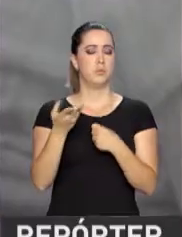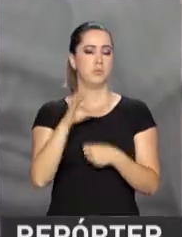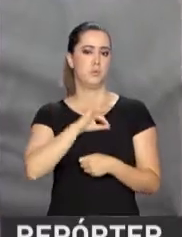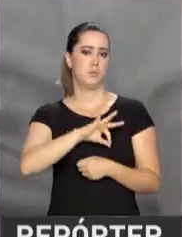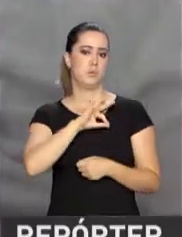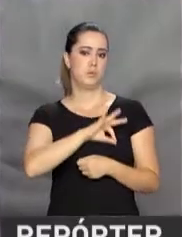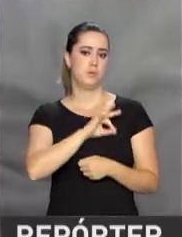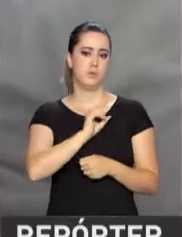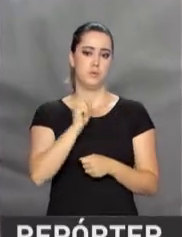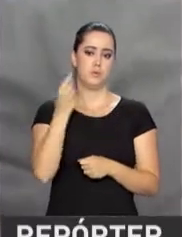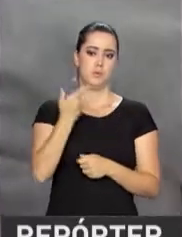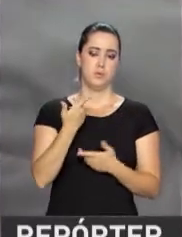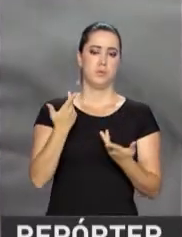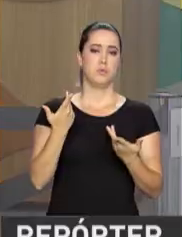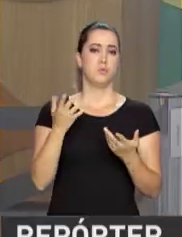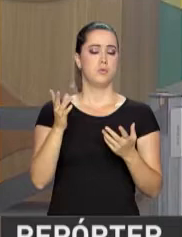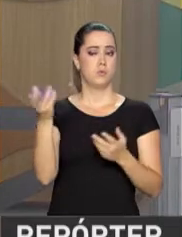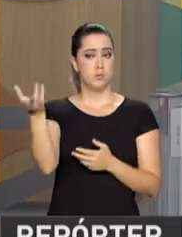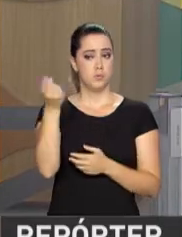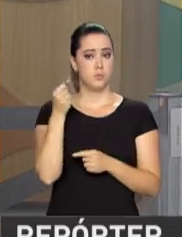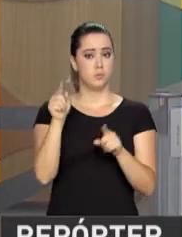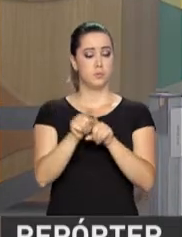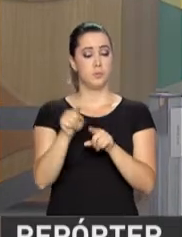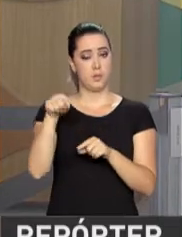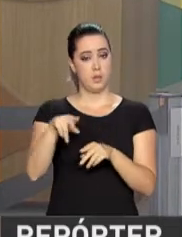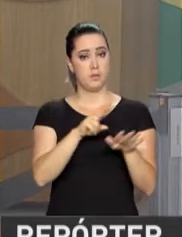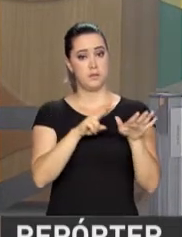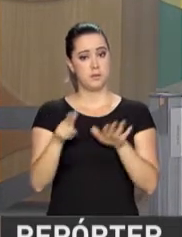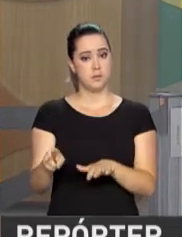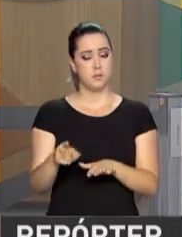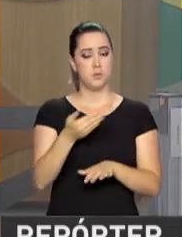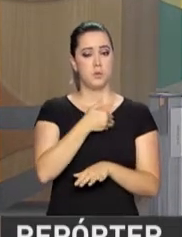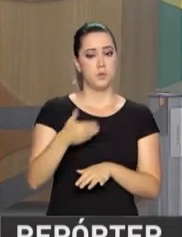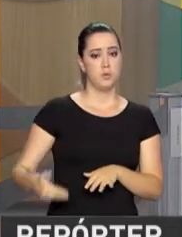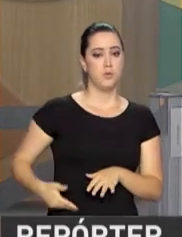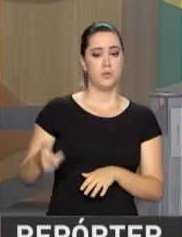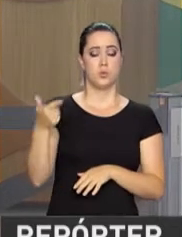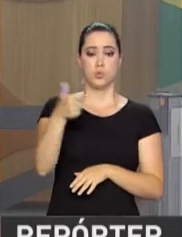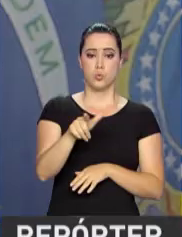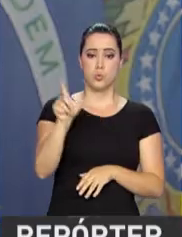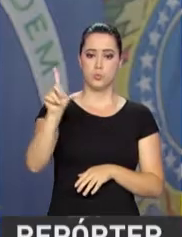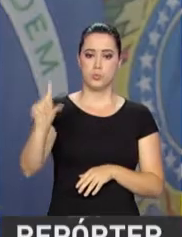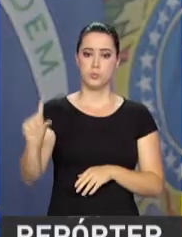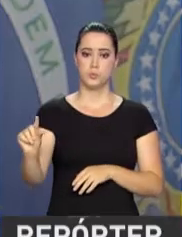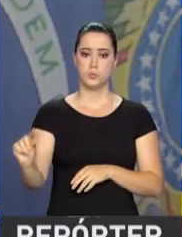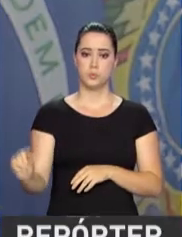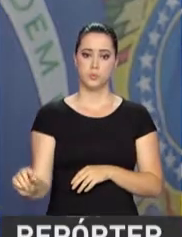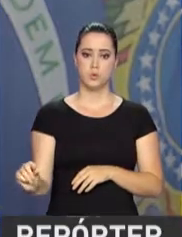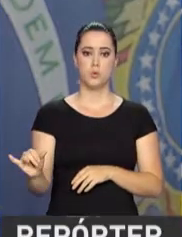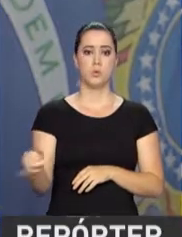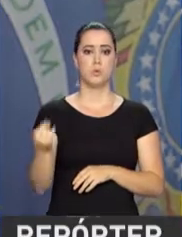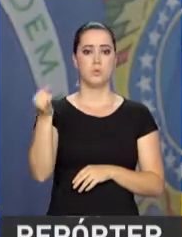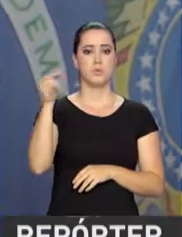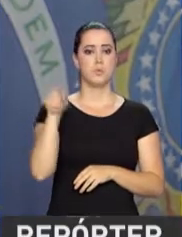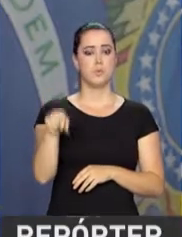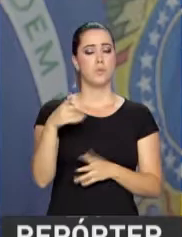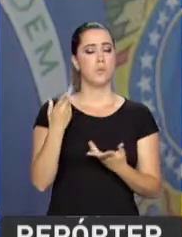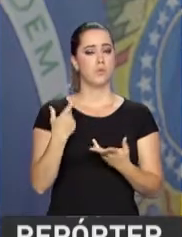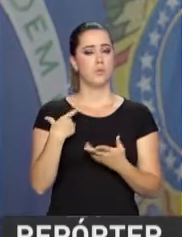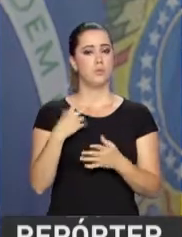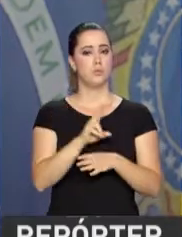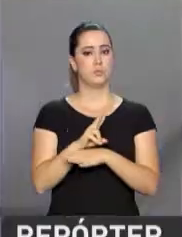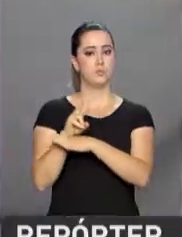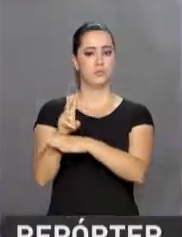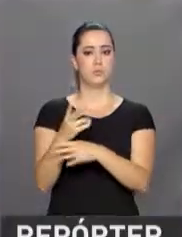pagamento ou de benefício e nesta semana o governo reduziu mais uma vez o teto dos juros desse tipo de